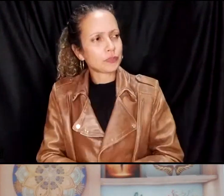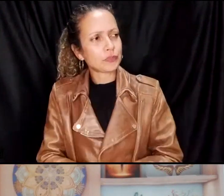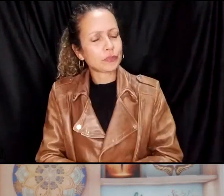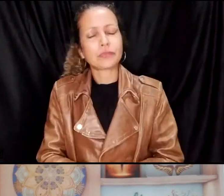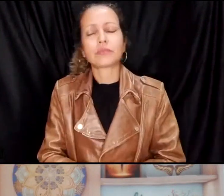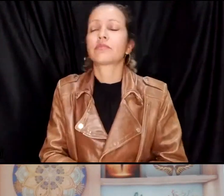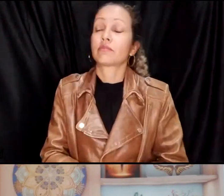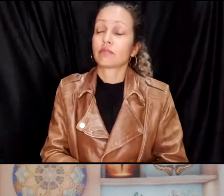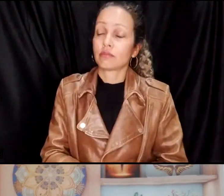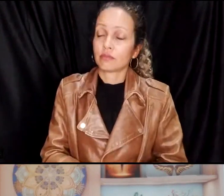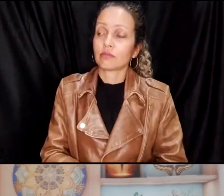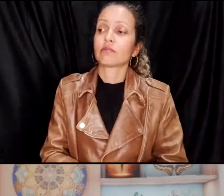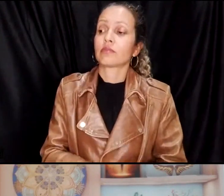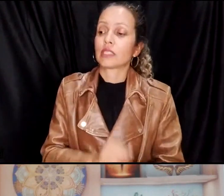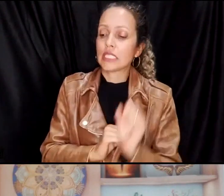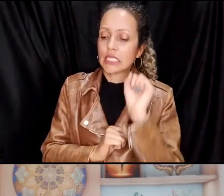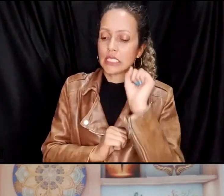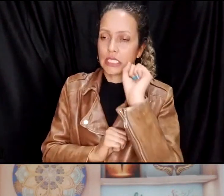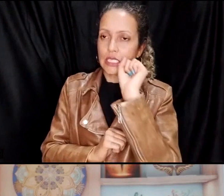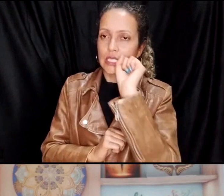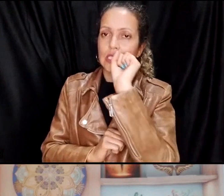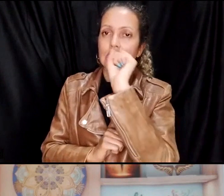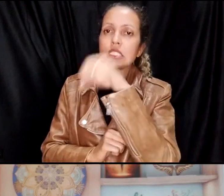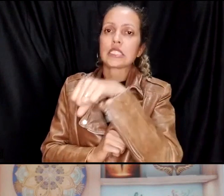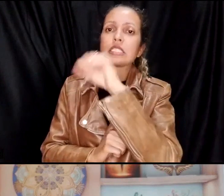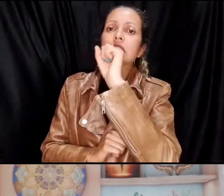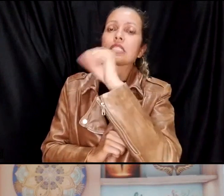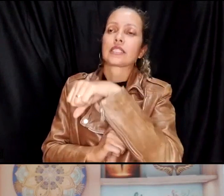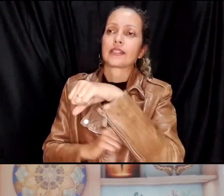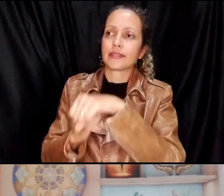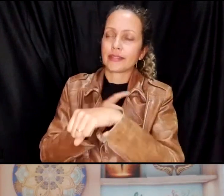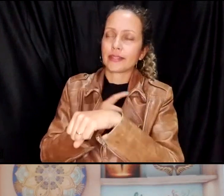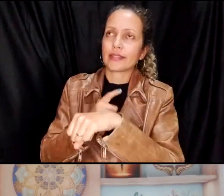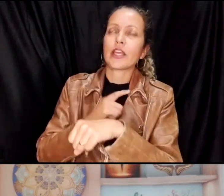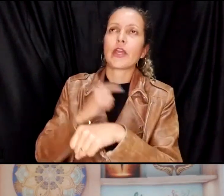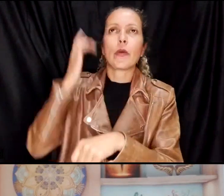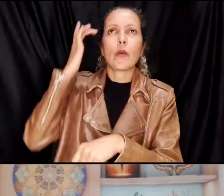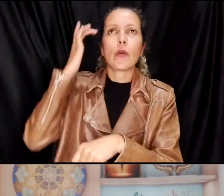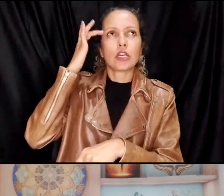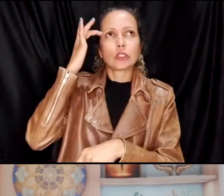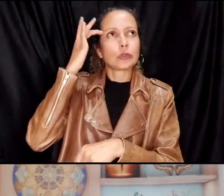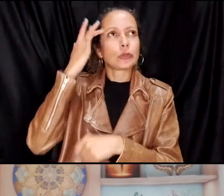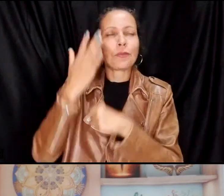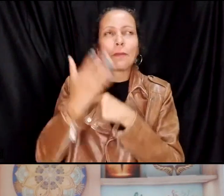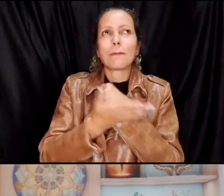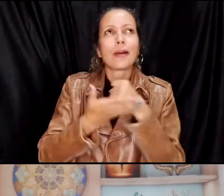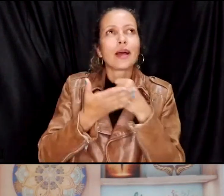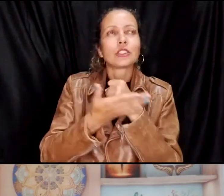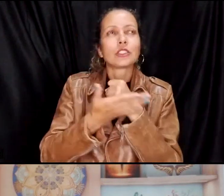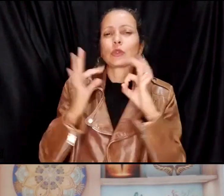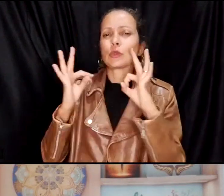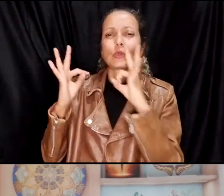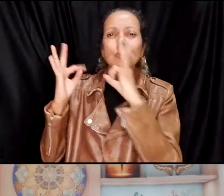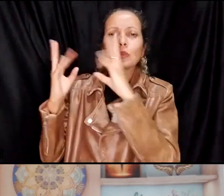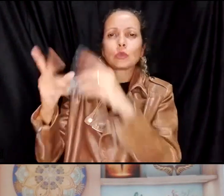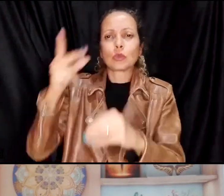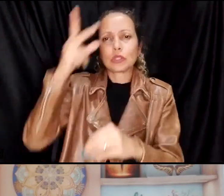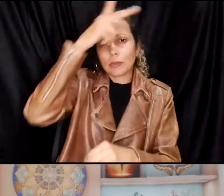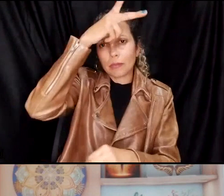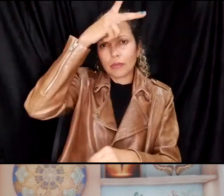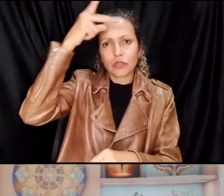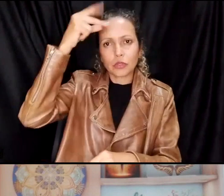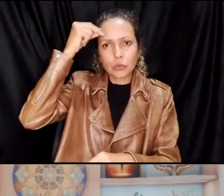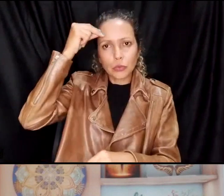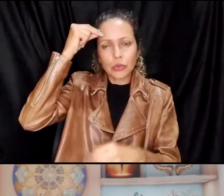Sim, fundamental que todas as prefeituras tivessem, desse curso básico de Libras